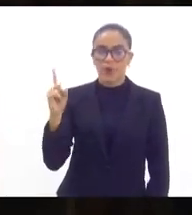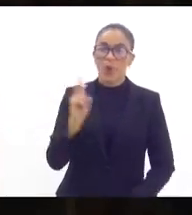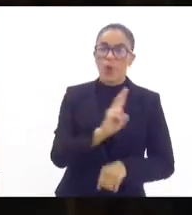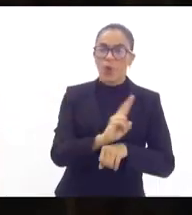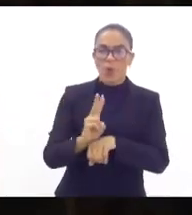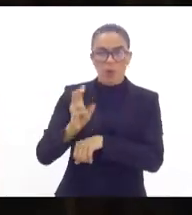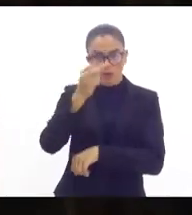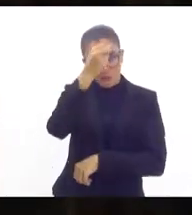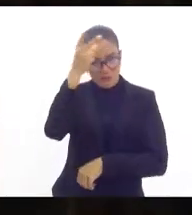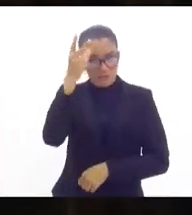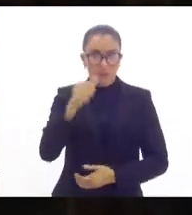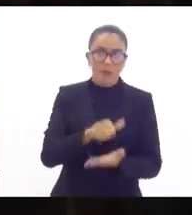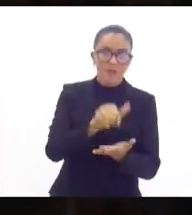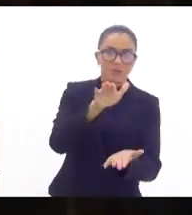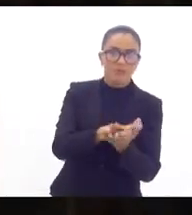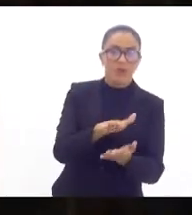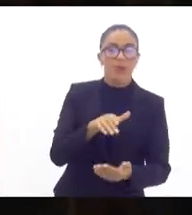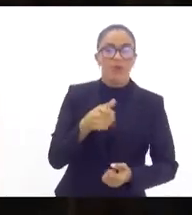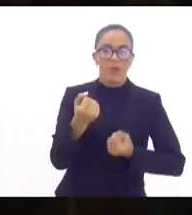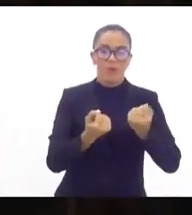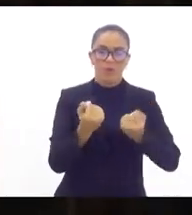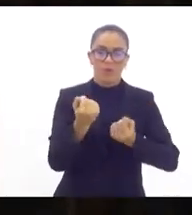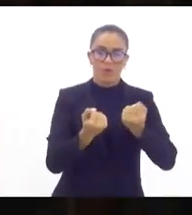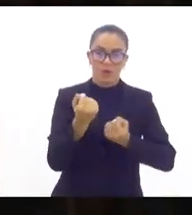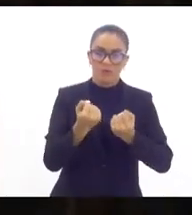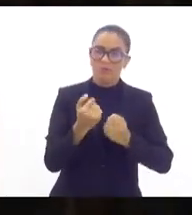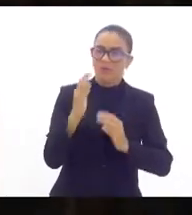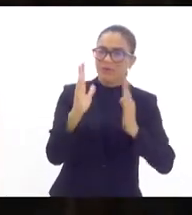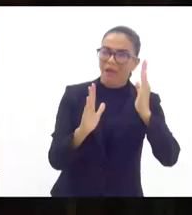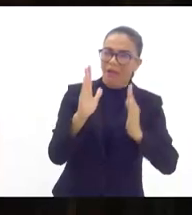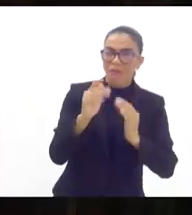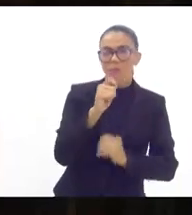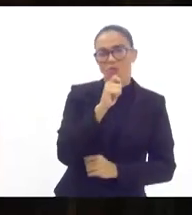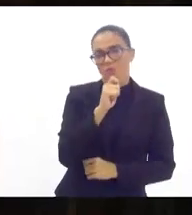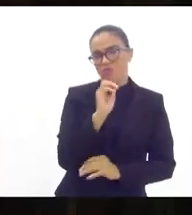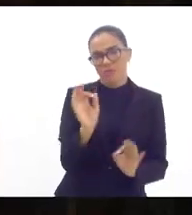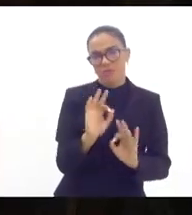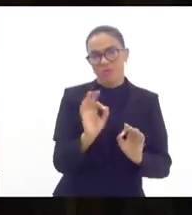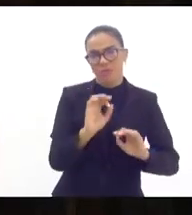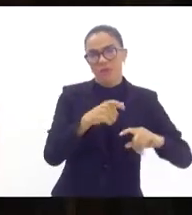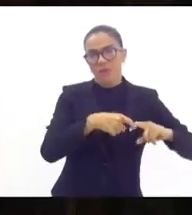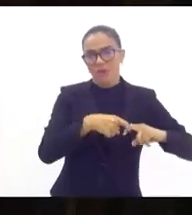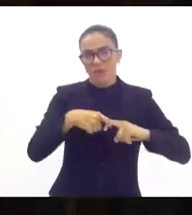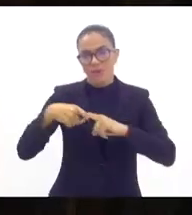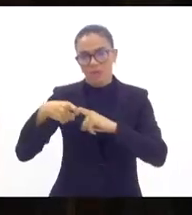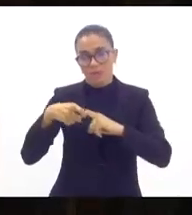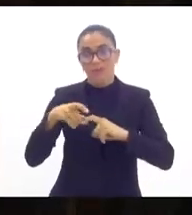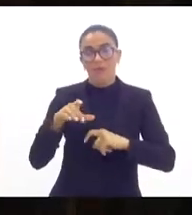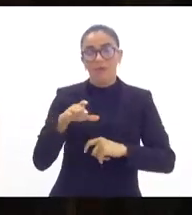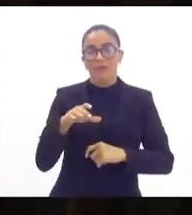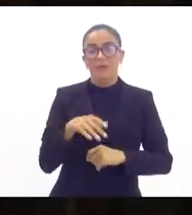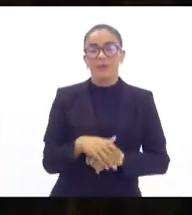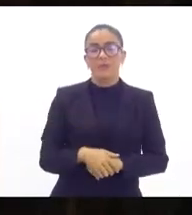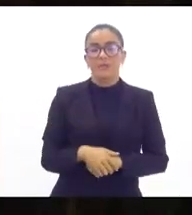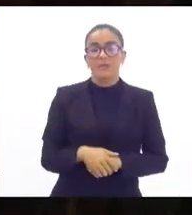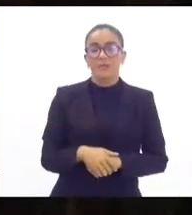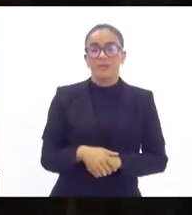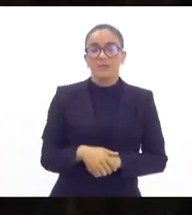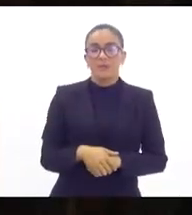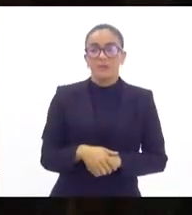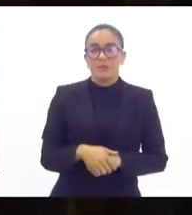municipal para ele montar o carro porque na época Ainda não tinha reboque então é